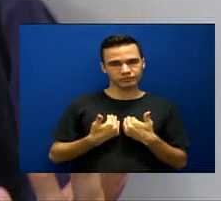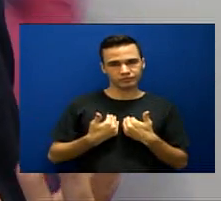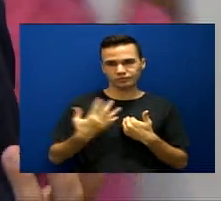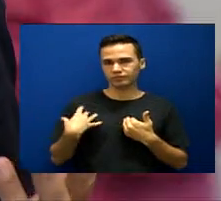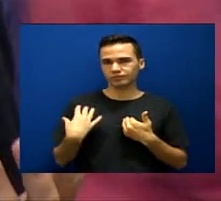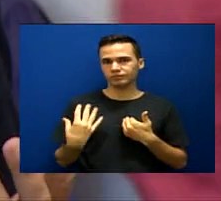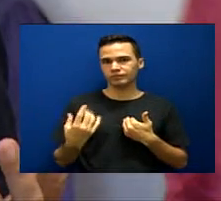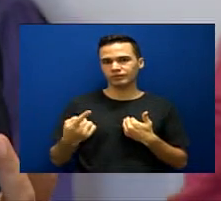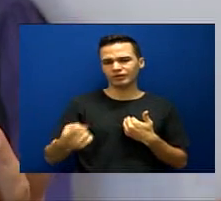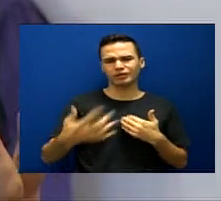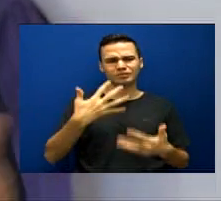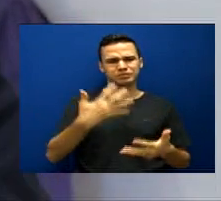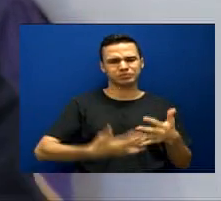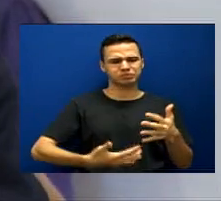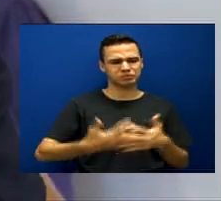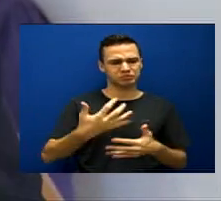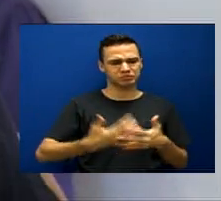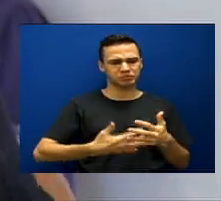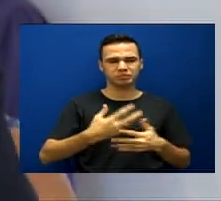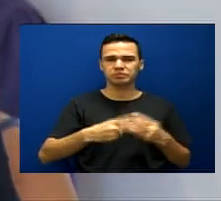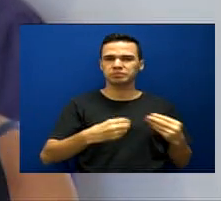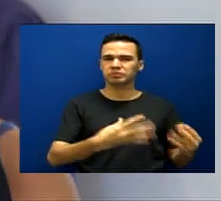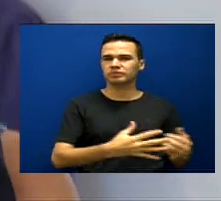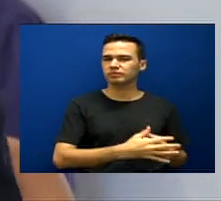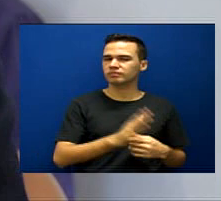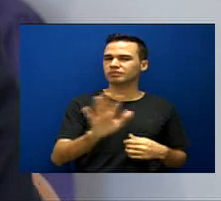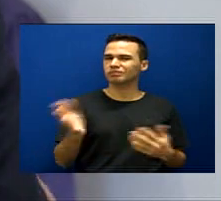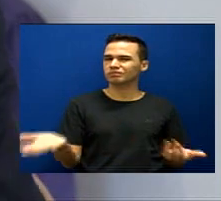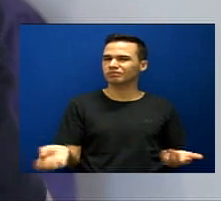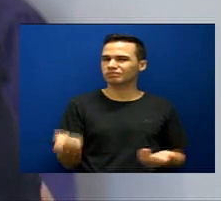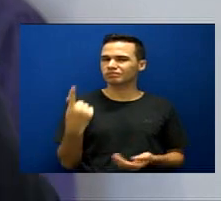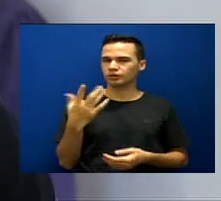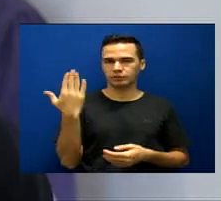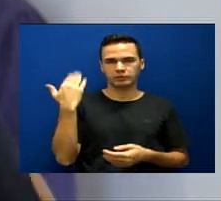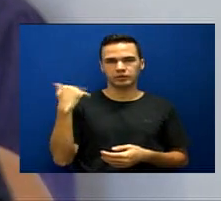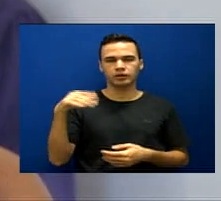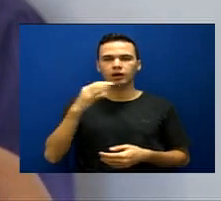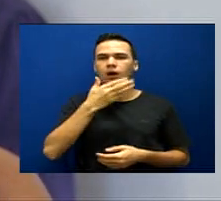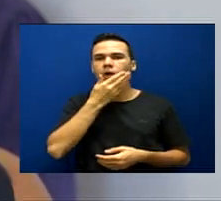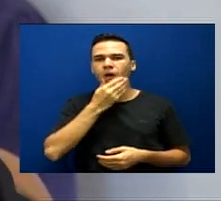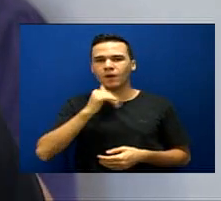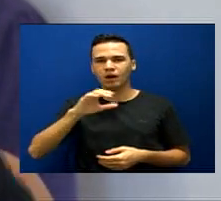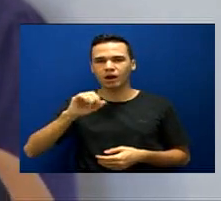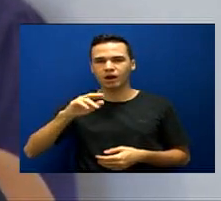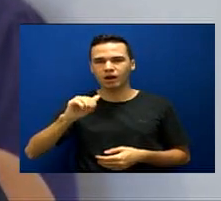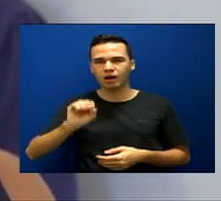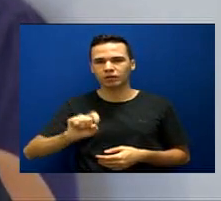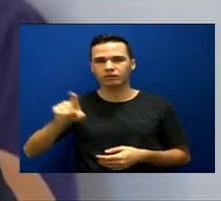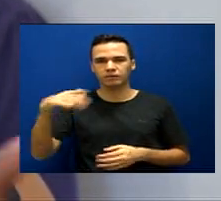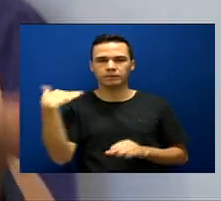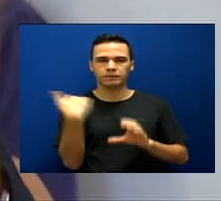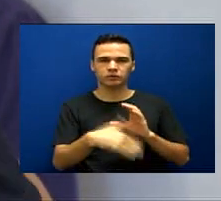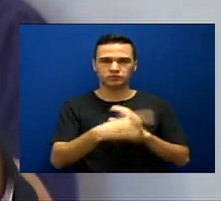um presente todo atrapalhado. O deputado Carlos César enviou para Sorocaba, como você mesmo disse, uma emenda que